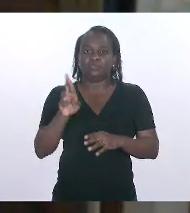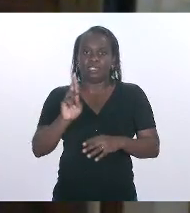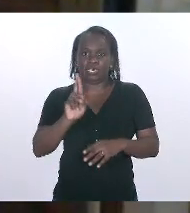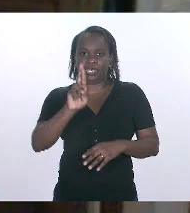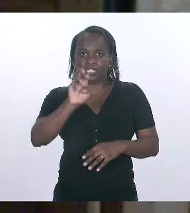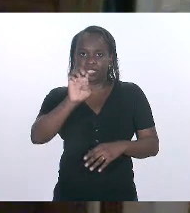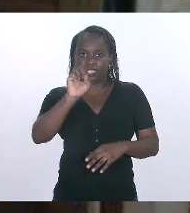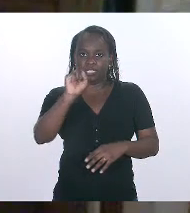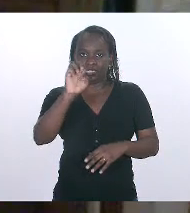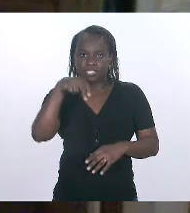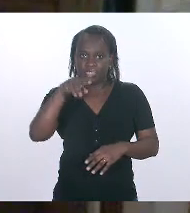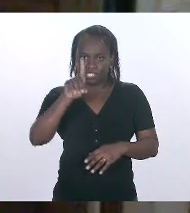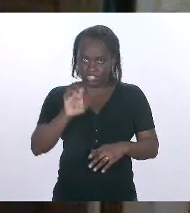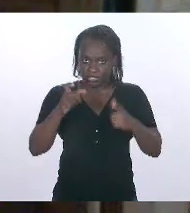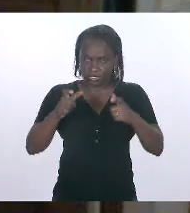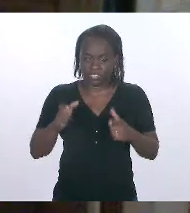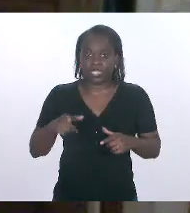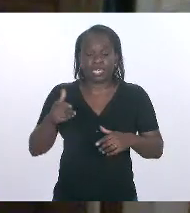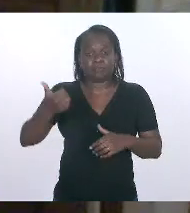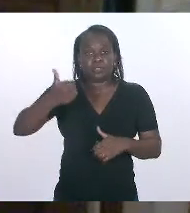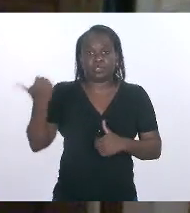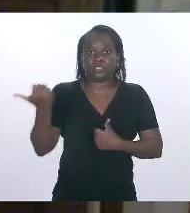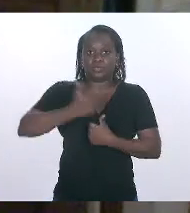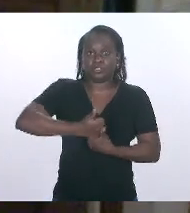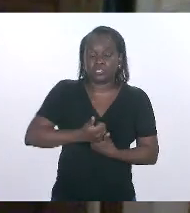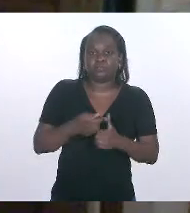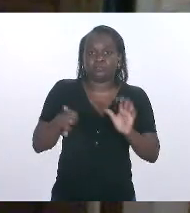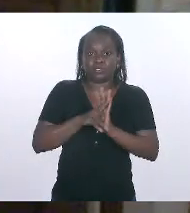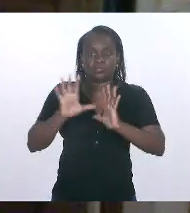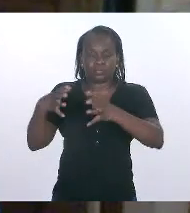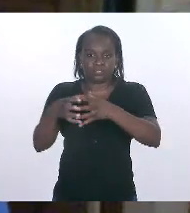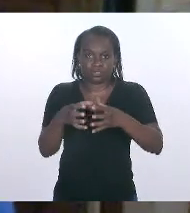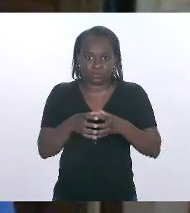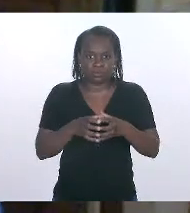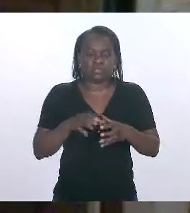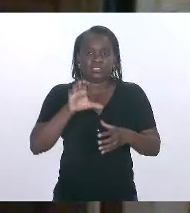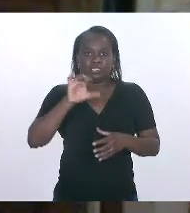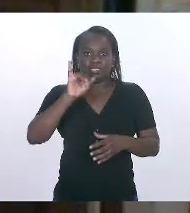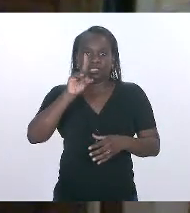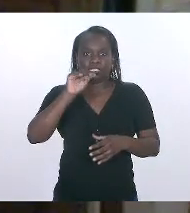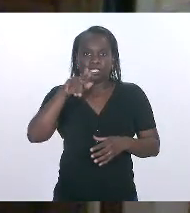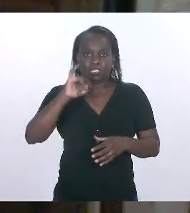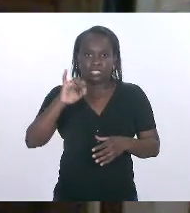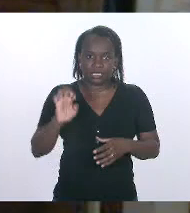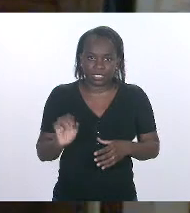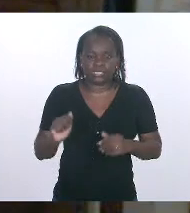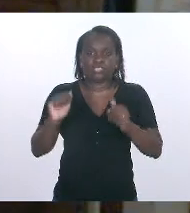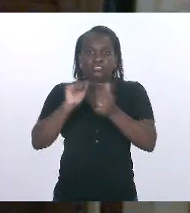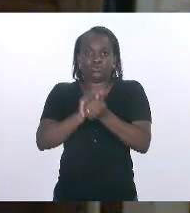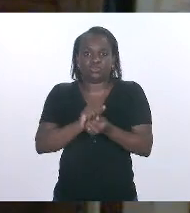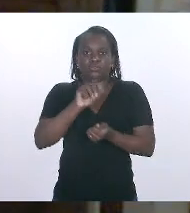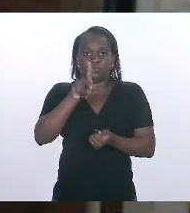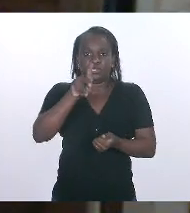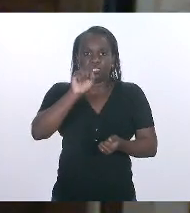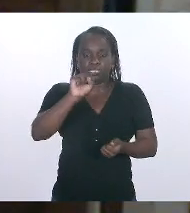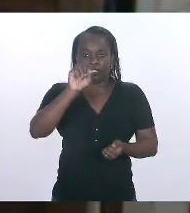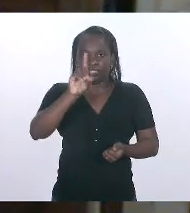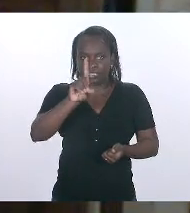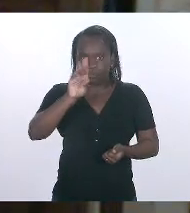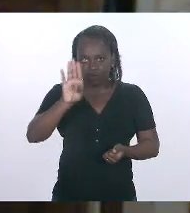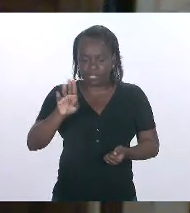Resende, que é o primeiro suplente da coligação do Cidadania com o PSDB. E